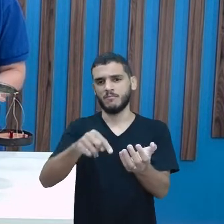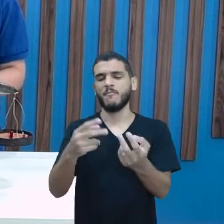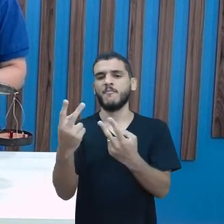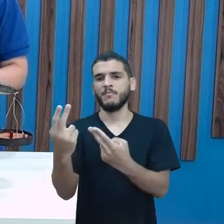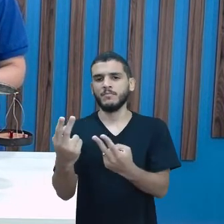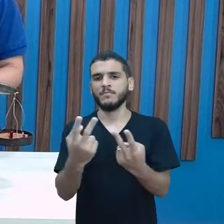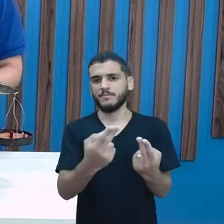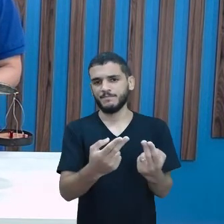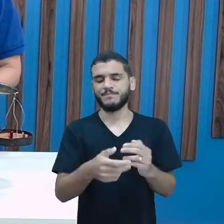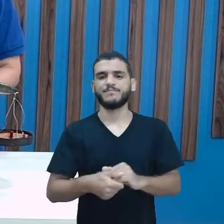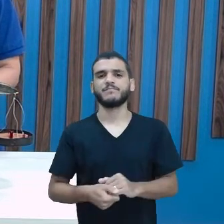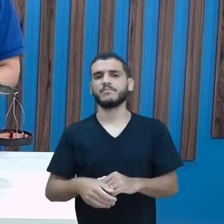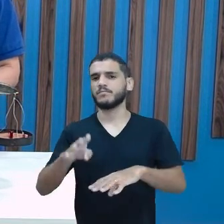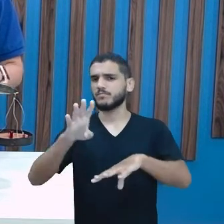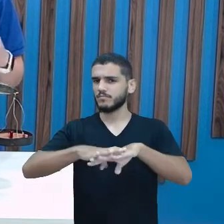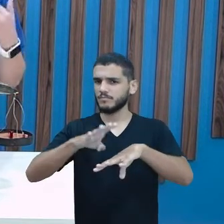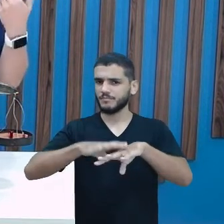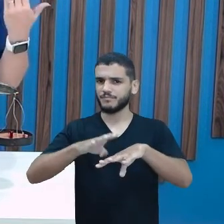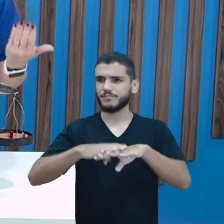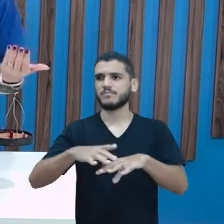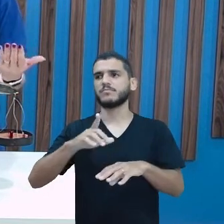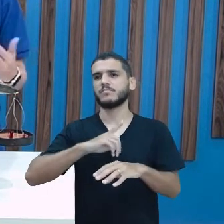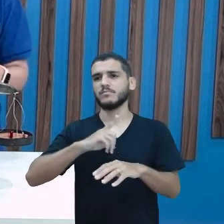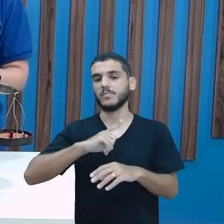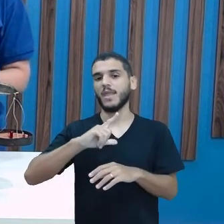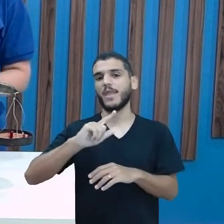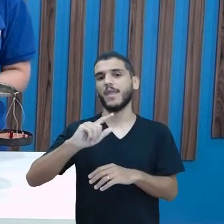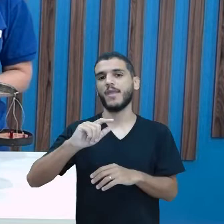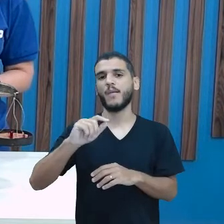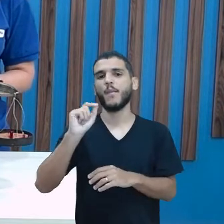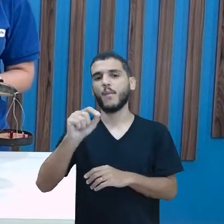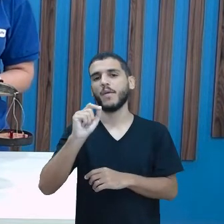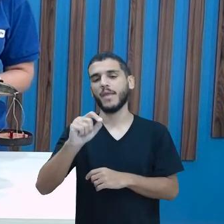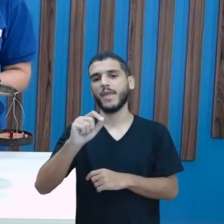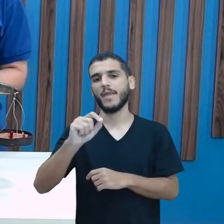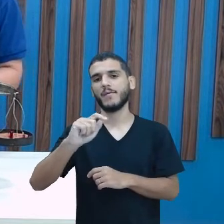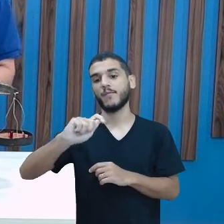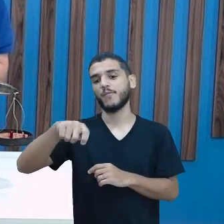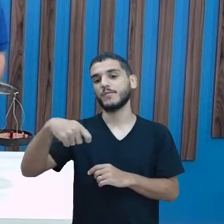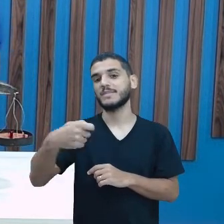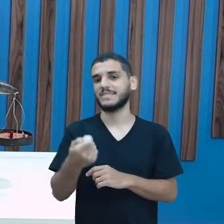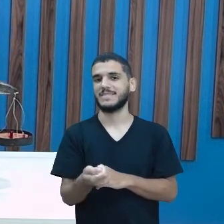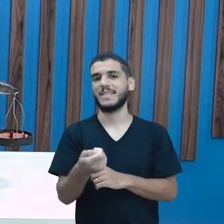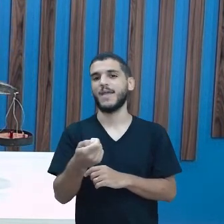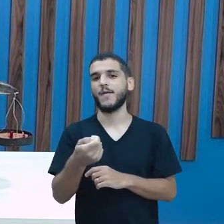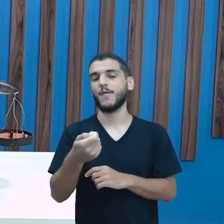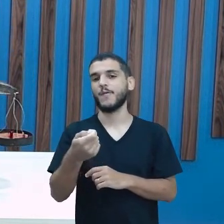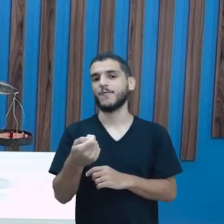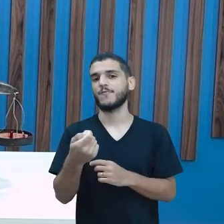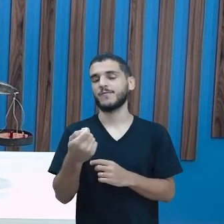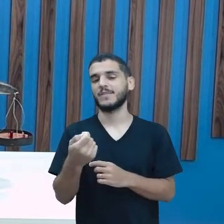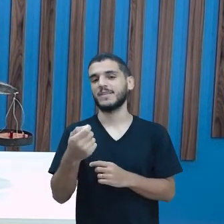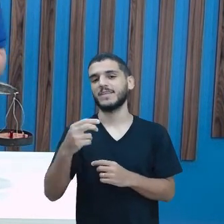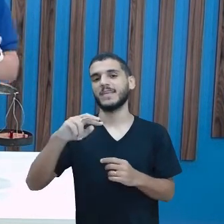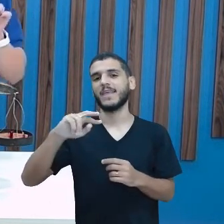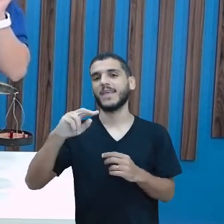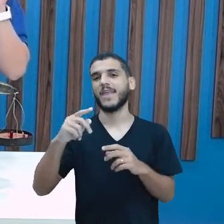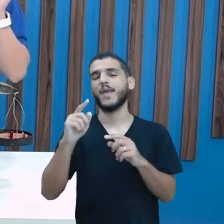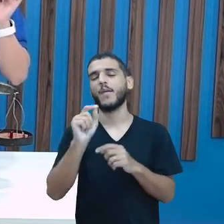igualdade. E na matemática, existe um sinal para representar essa relação de igualdade que a gente vai conhecer